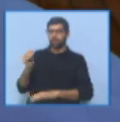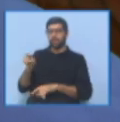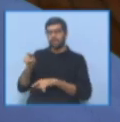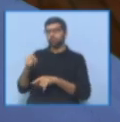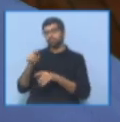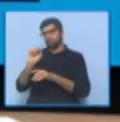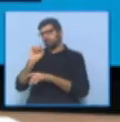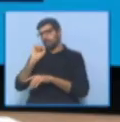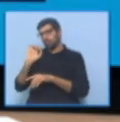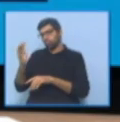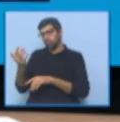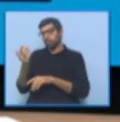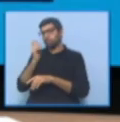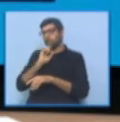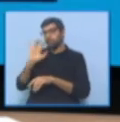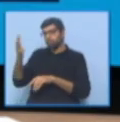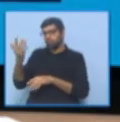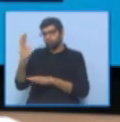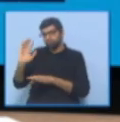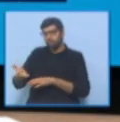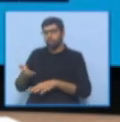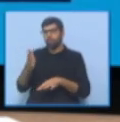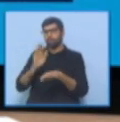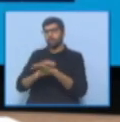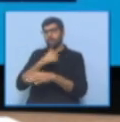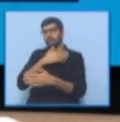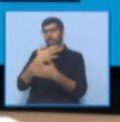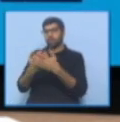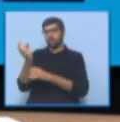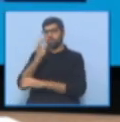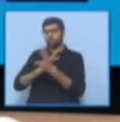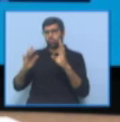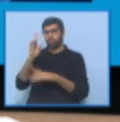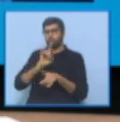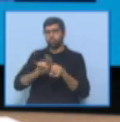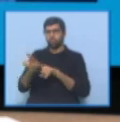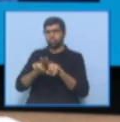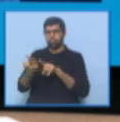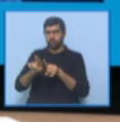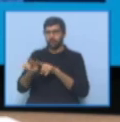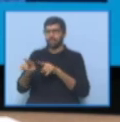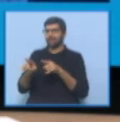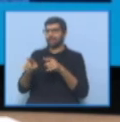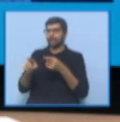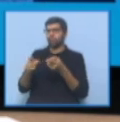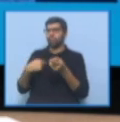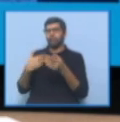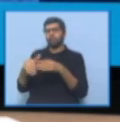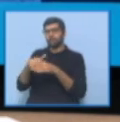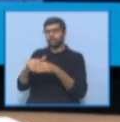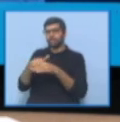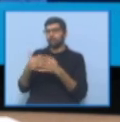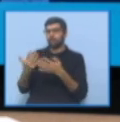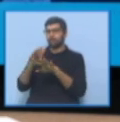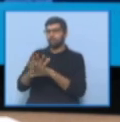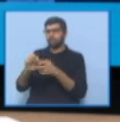dimensão, mas essa dimensão acontece porque até agora a Europa foi incapaz de ter uma política, uma abordagem integrada